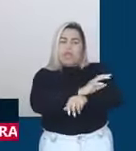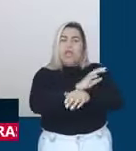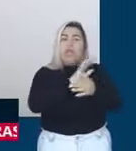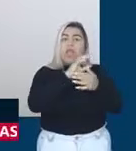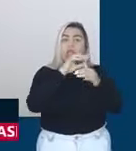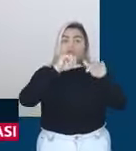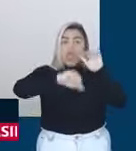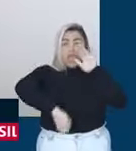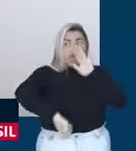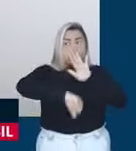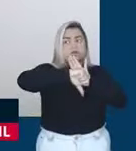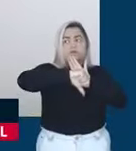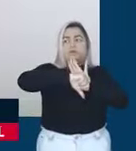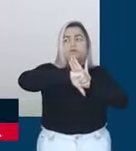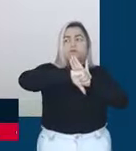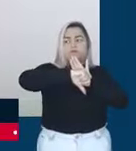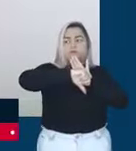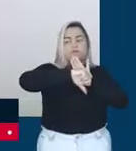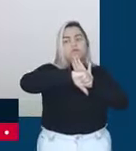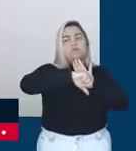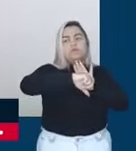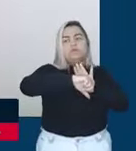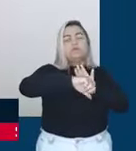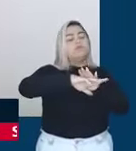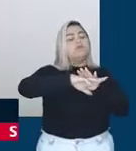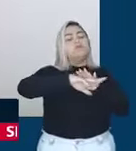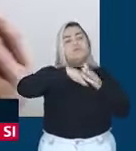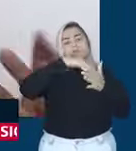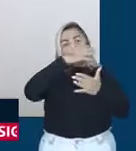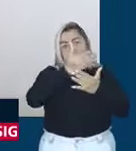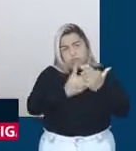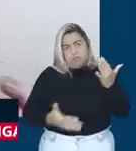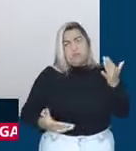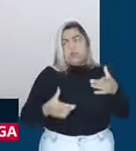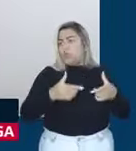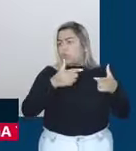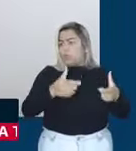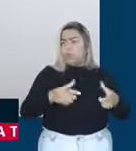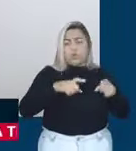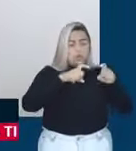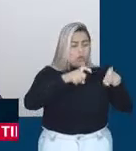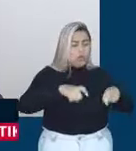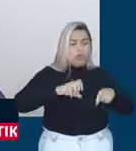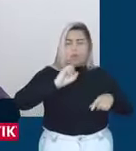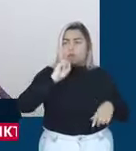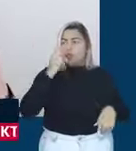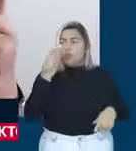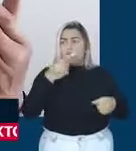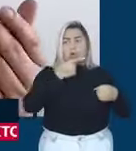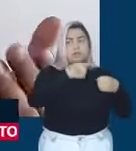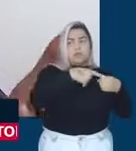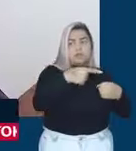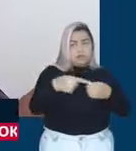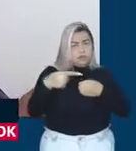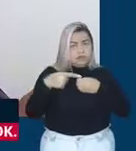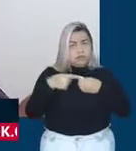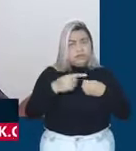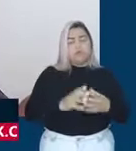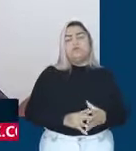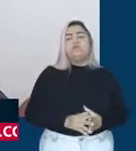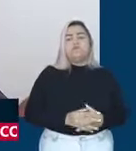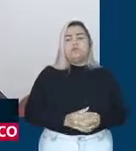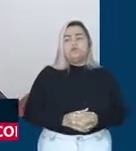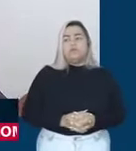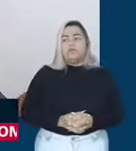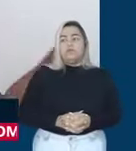propriedade for encontrado o trabalho escravo, perde a propriedade, seja no campo ou na cidade. Ora,